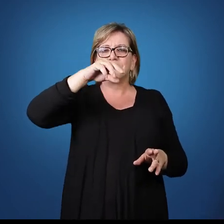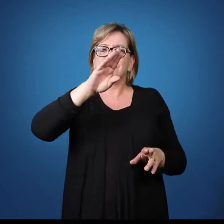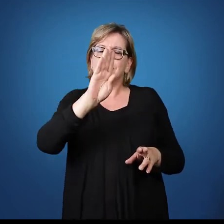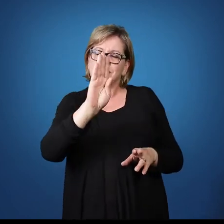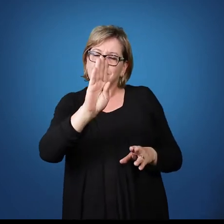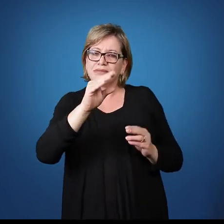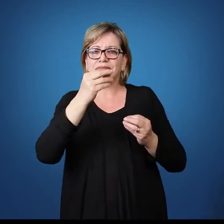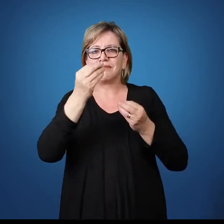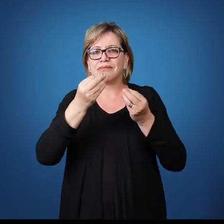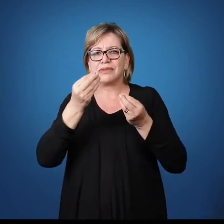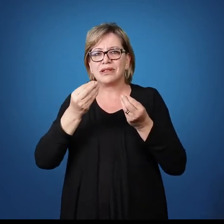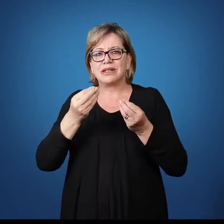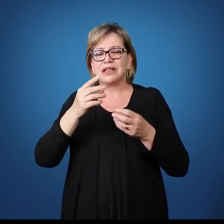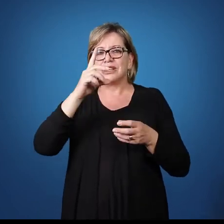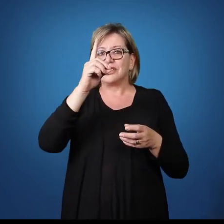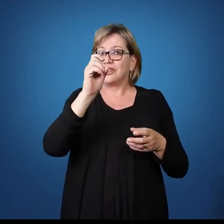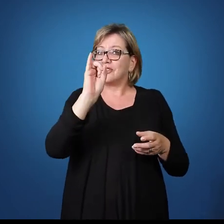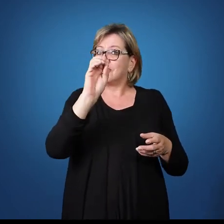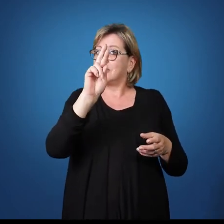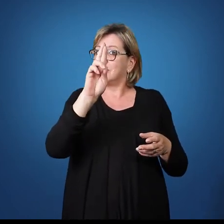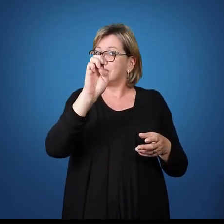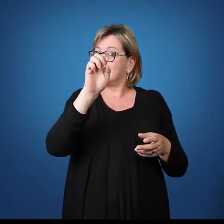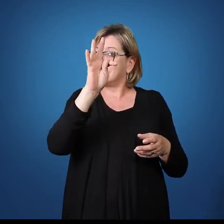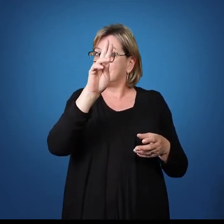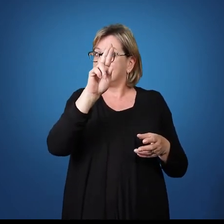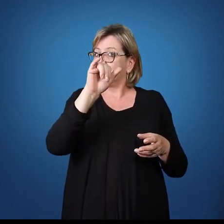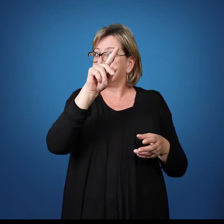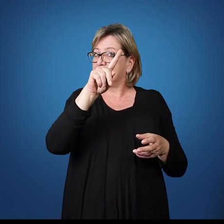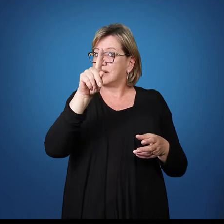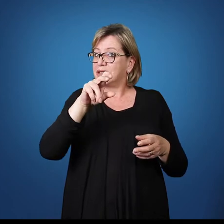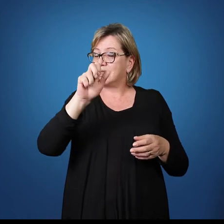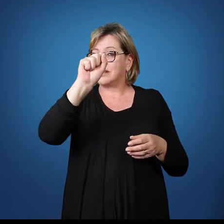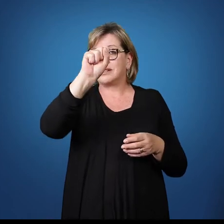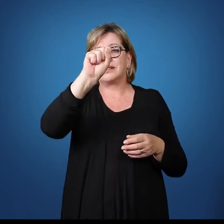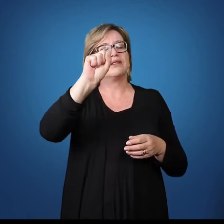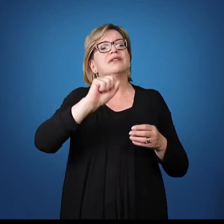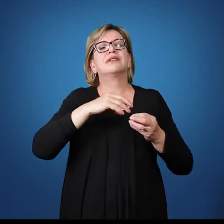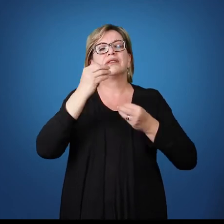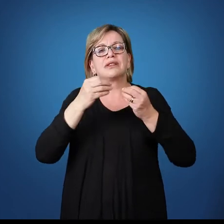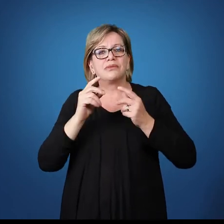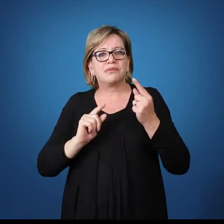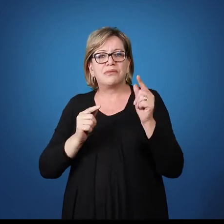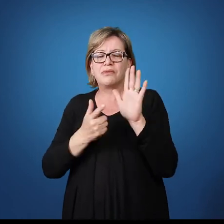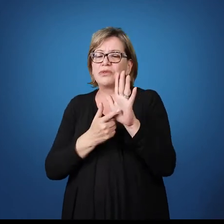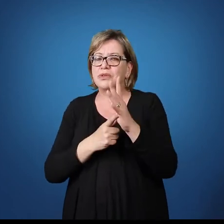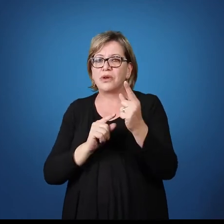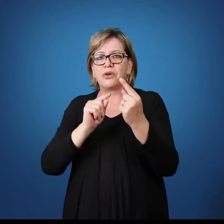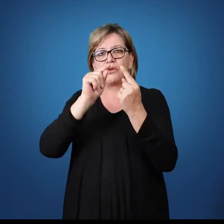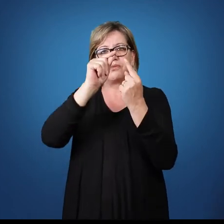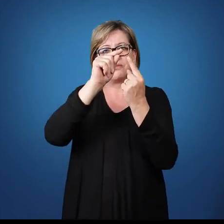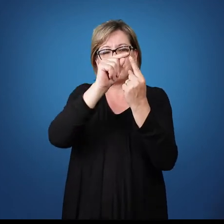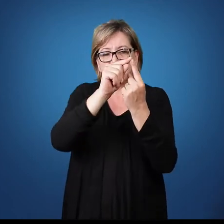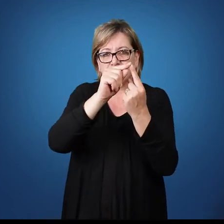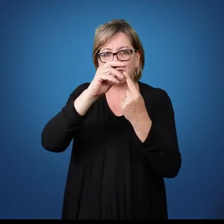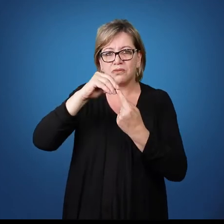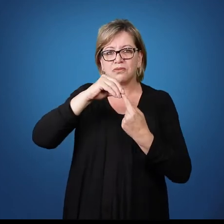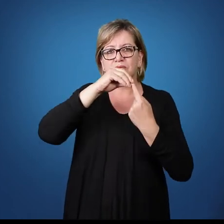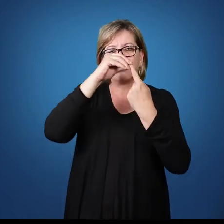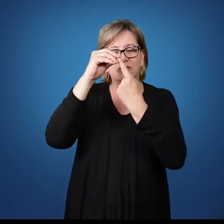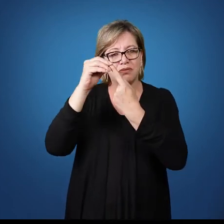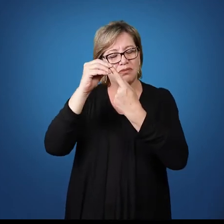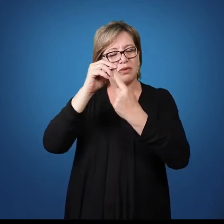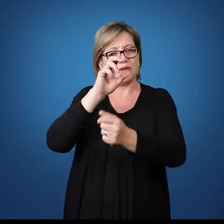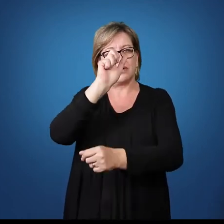básica. As diretrizes, ela coloca como objetivo básico da alfabetização,